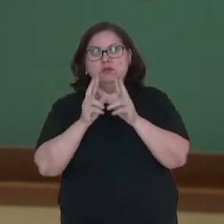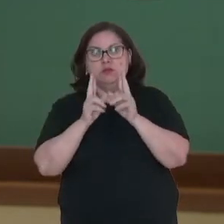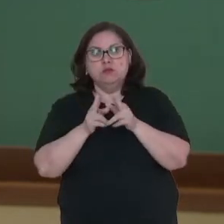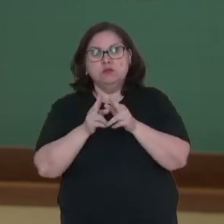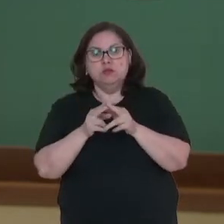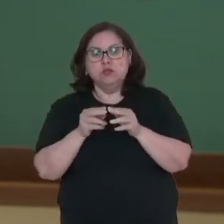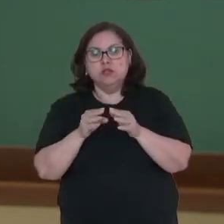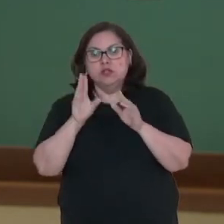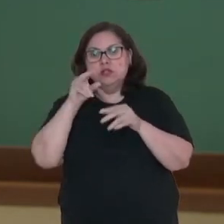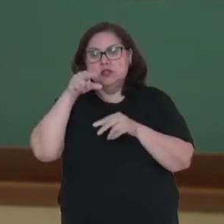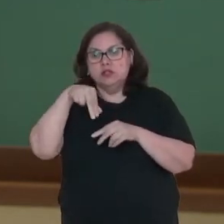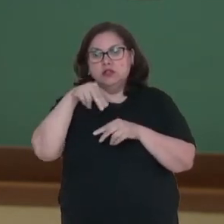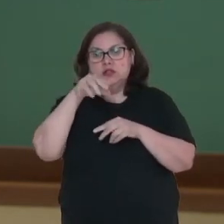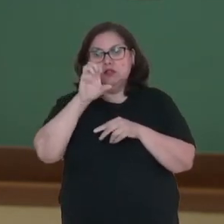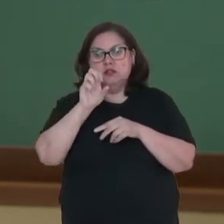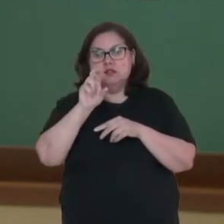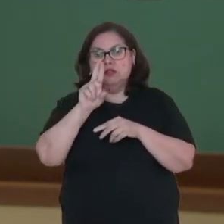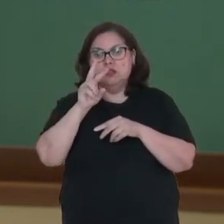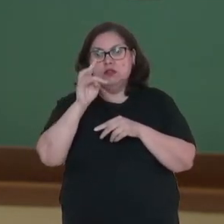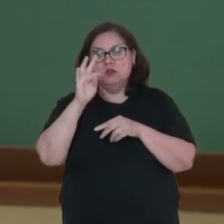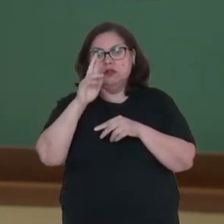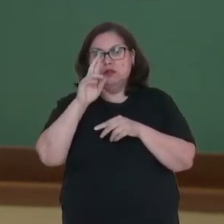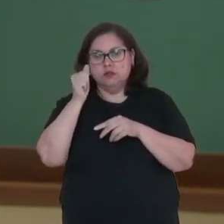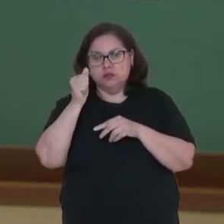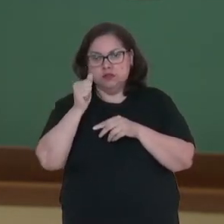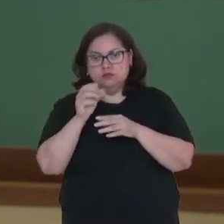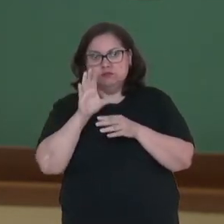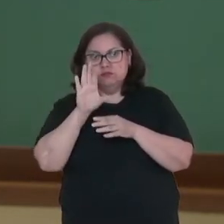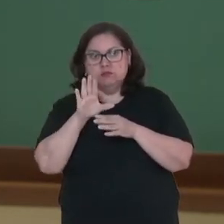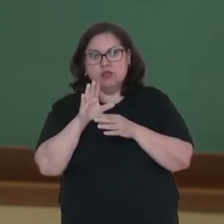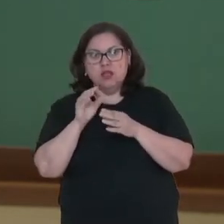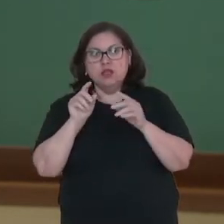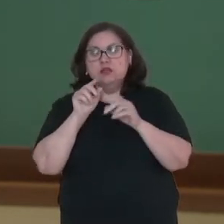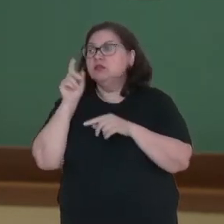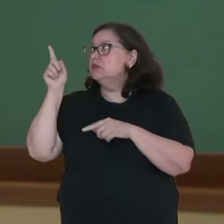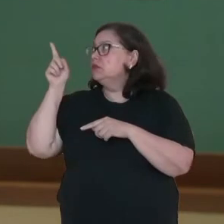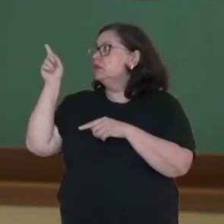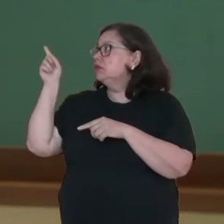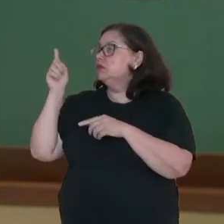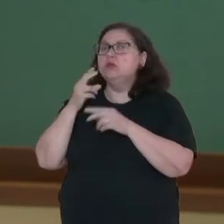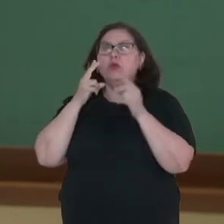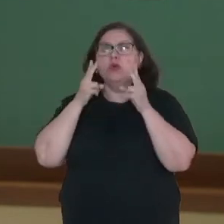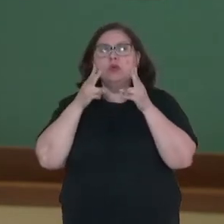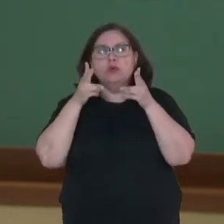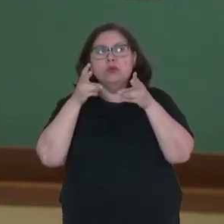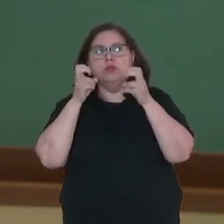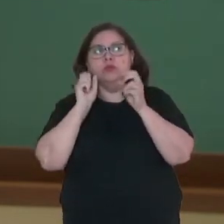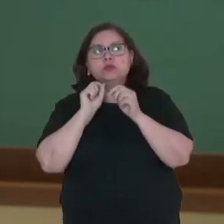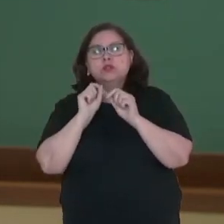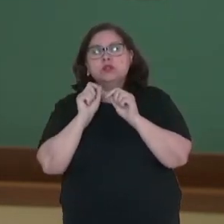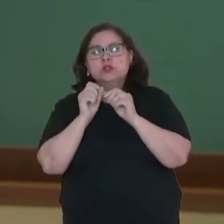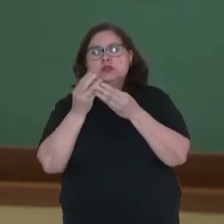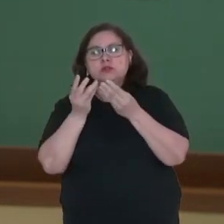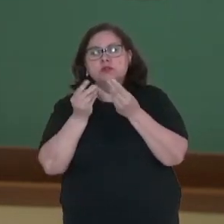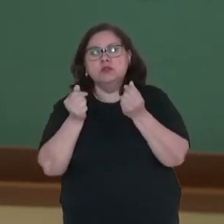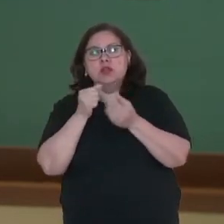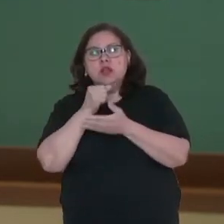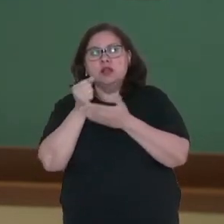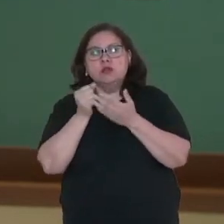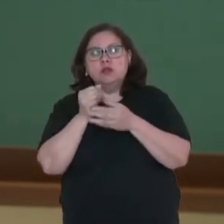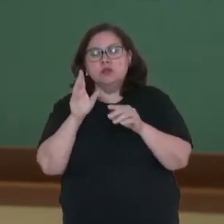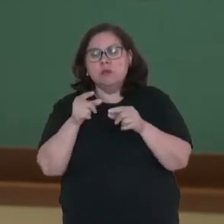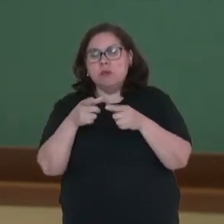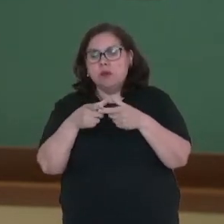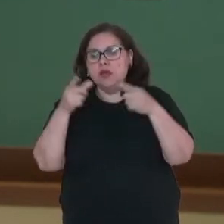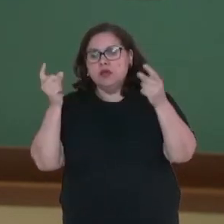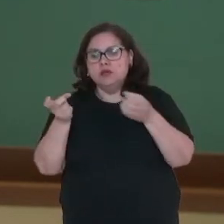serão neutras. Em soluções ácidas ou básicas, observamos o seguinte, ó. Quanto maior